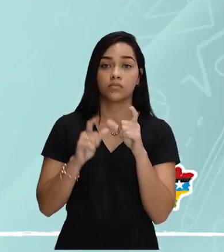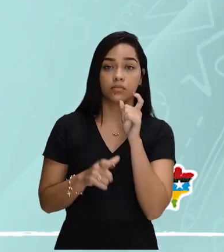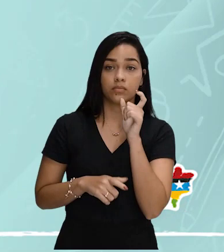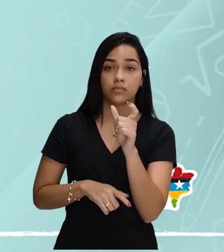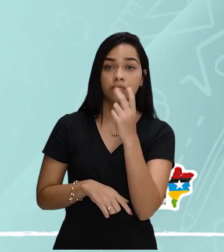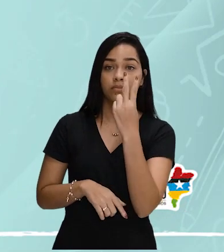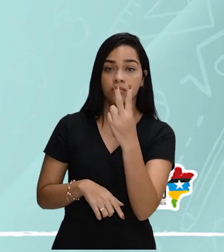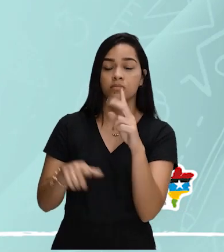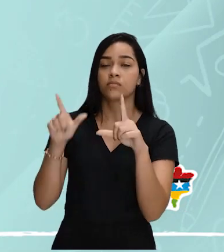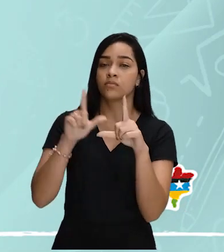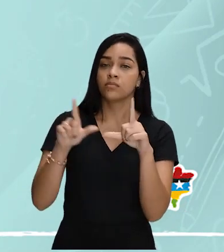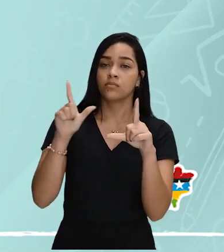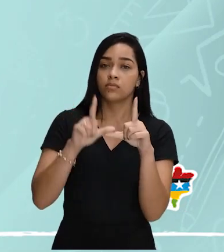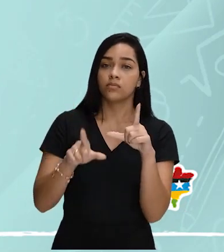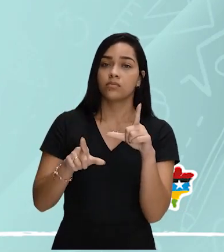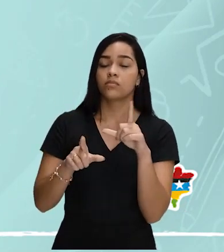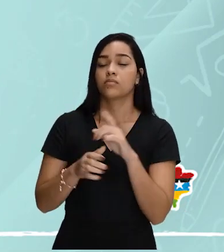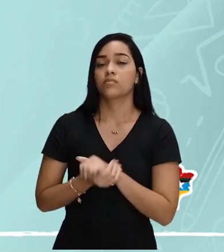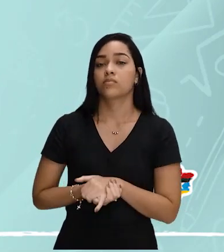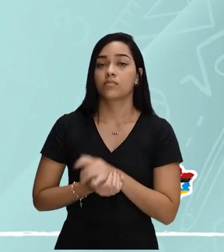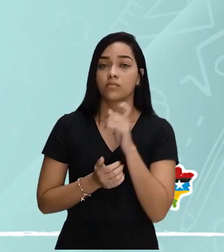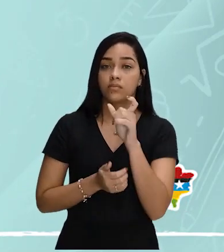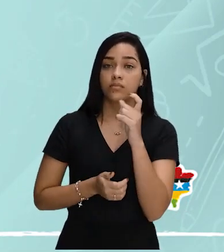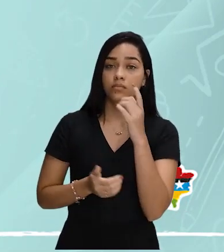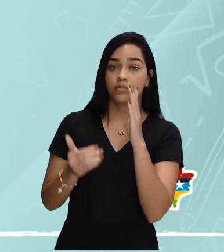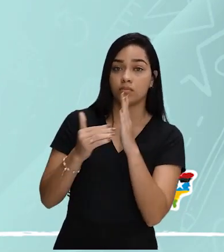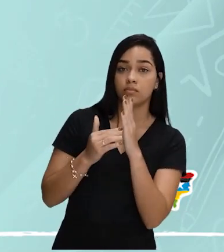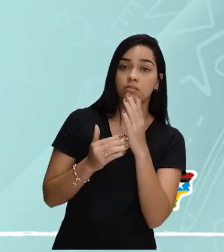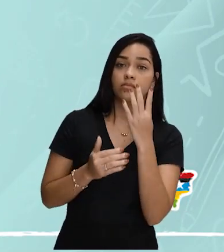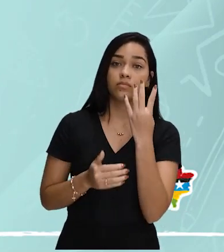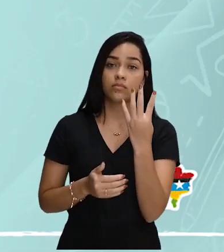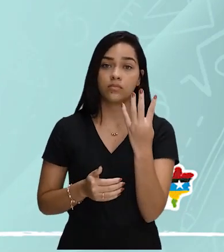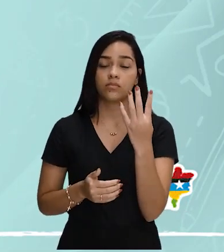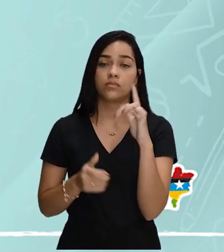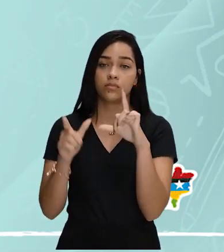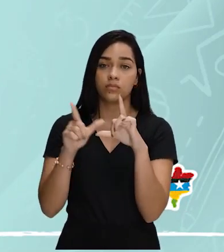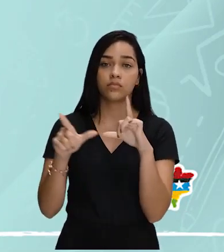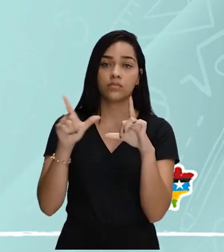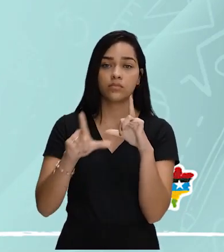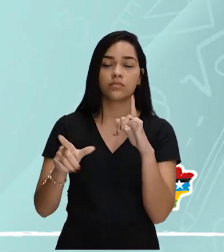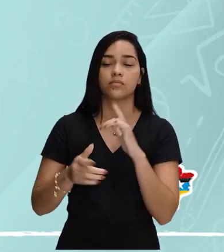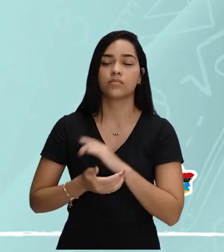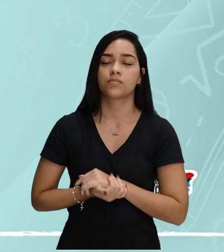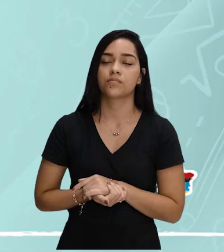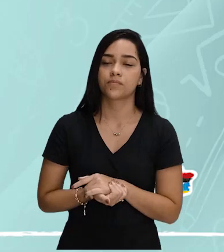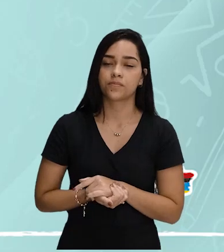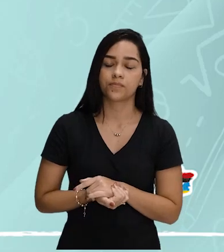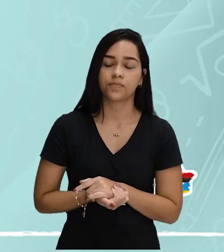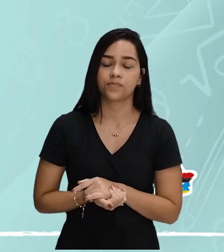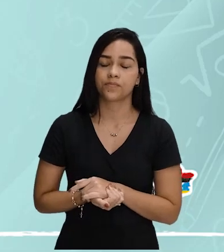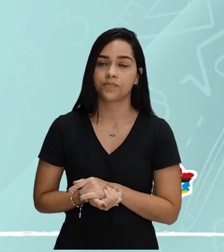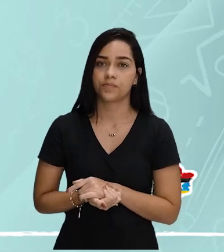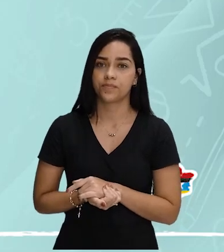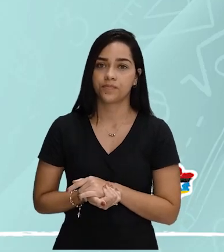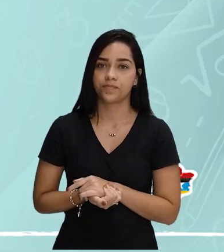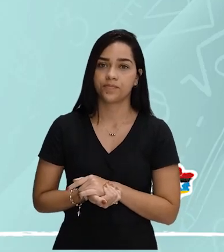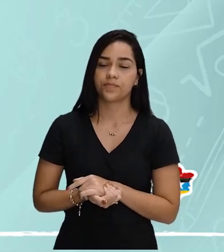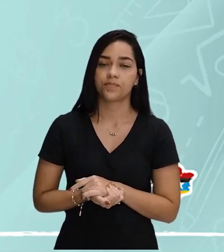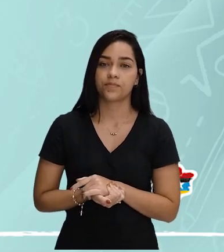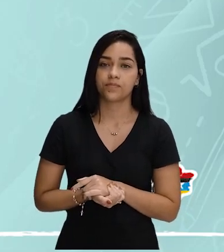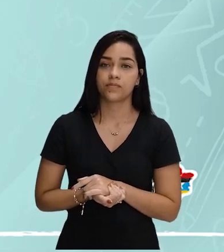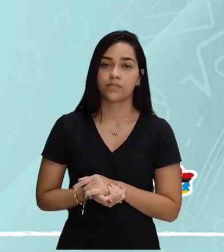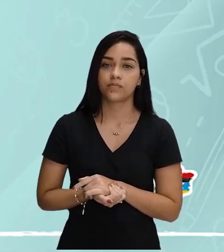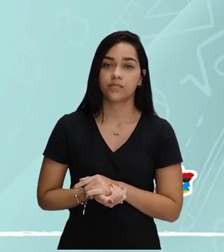com duas né que ele fala palavra de um a quatro então tem palavras que tem duas letras